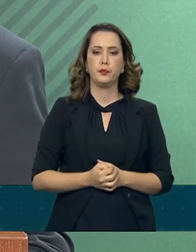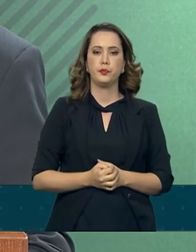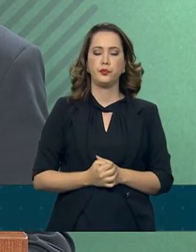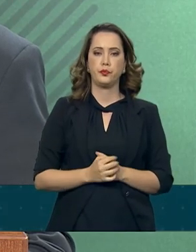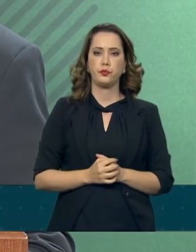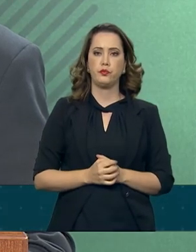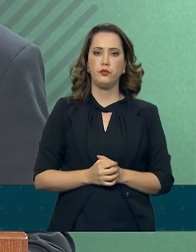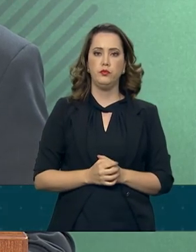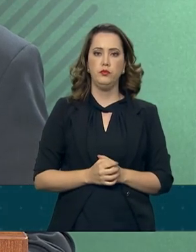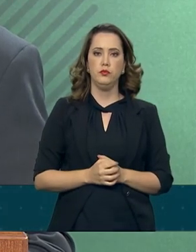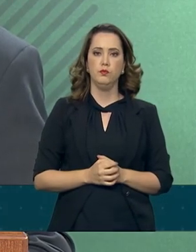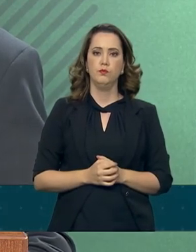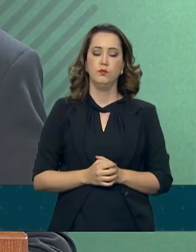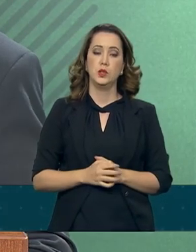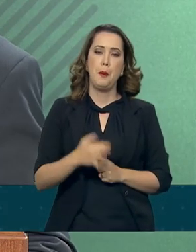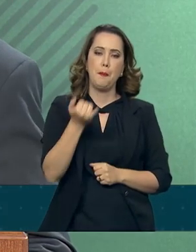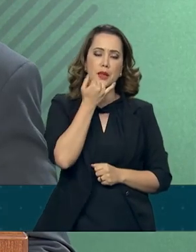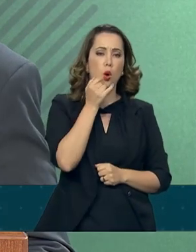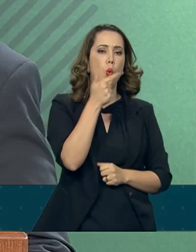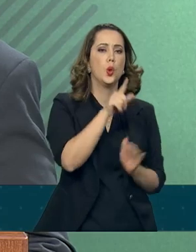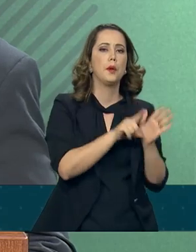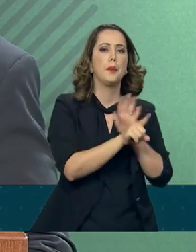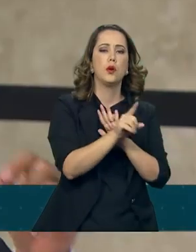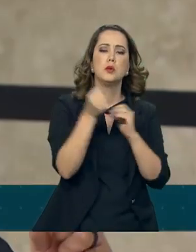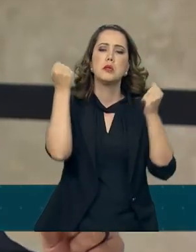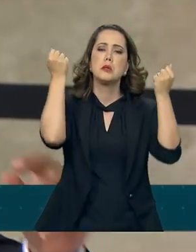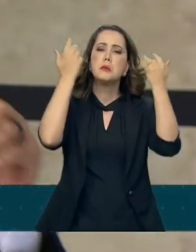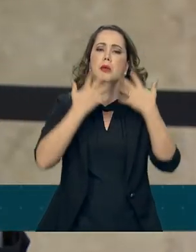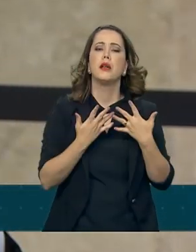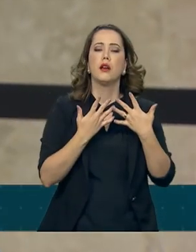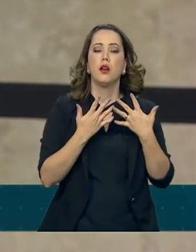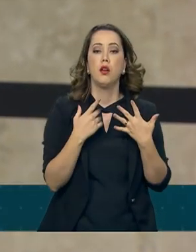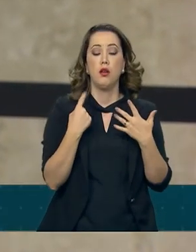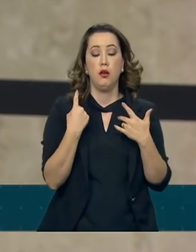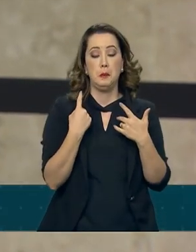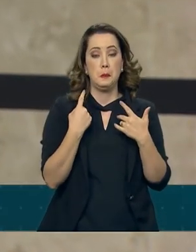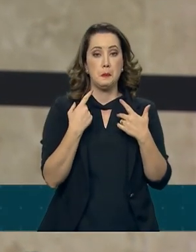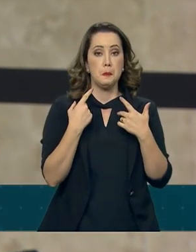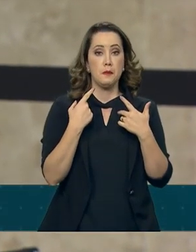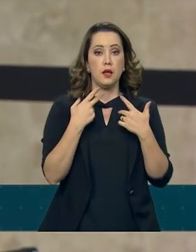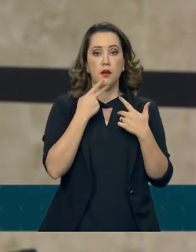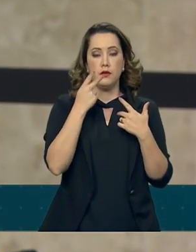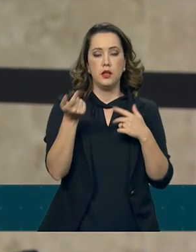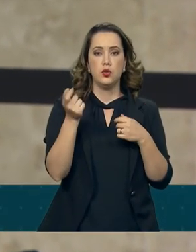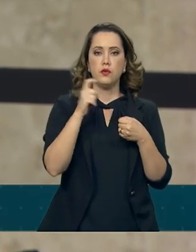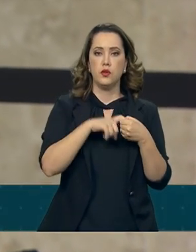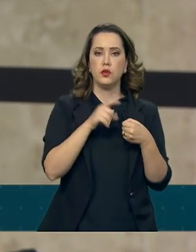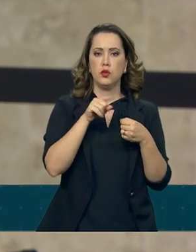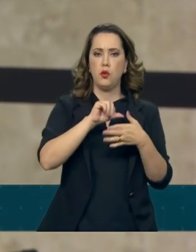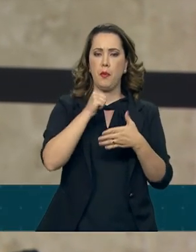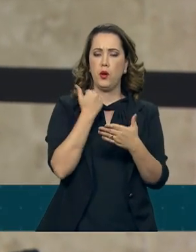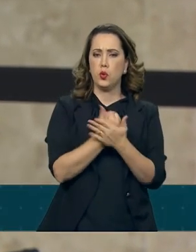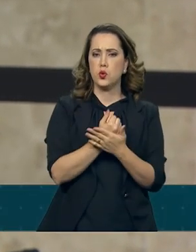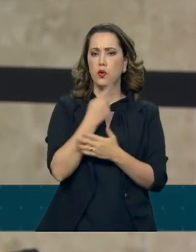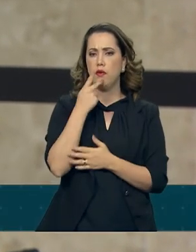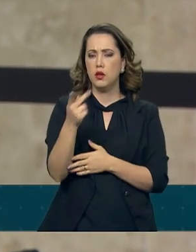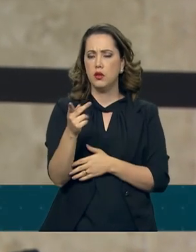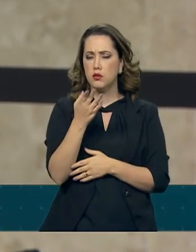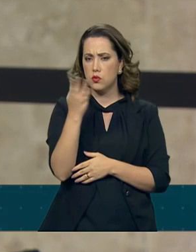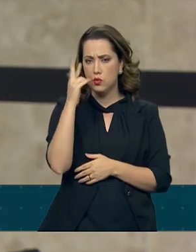culpa que eu tinha uma outra questão na verdade é mais um esclarecimento é aí sobre voltando à questão do mercosul comentou